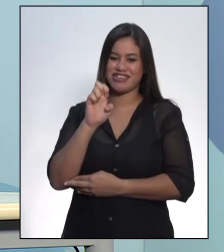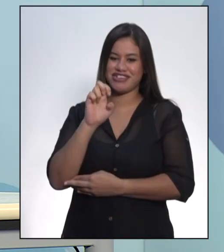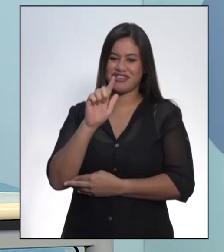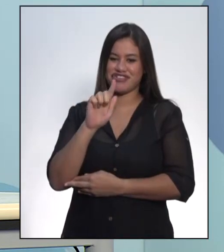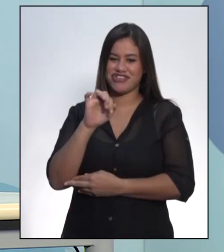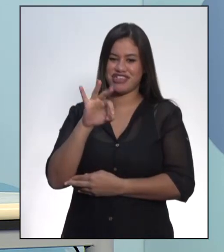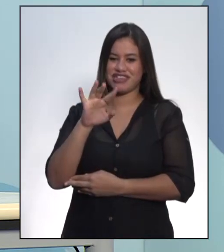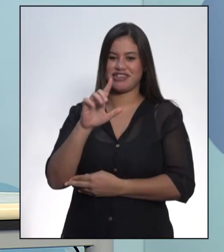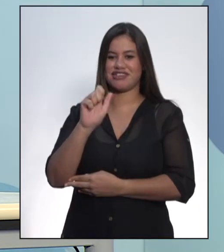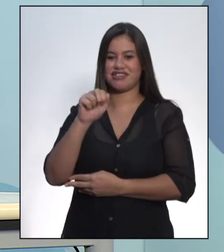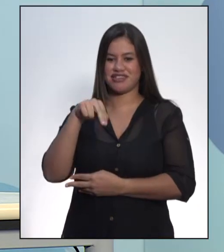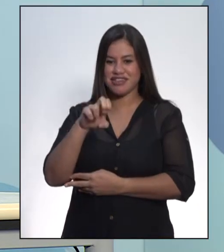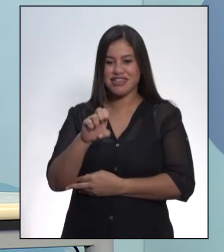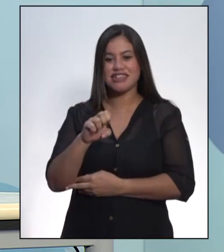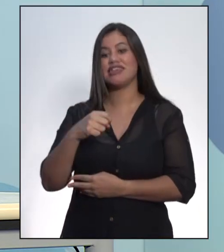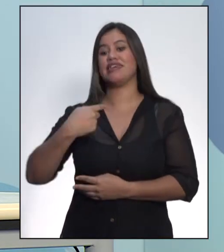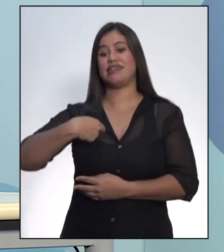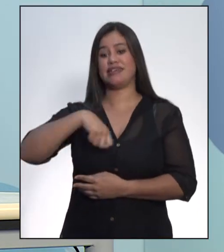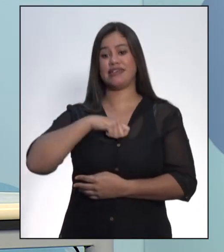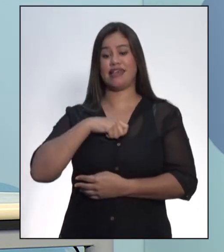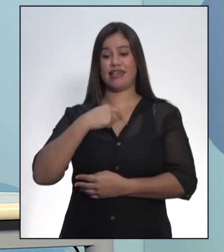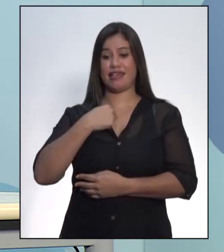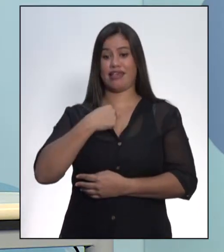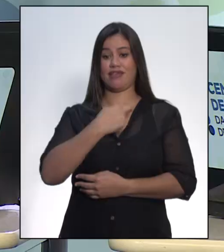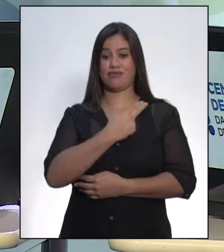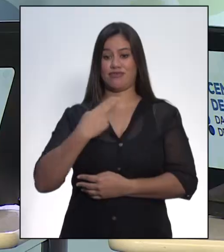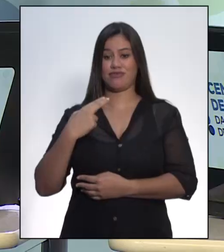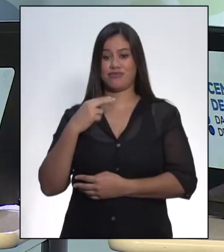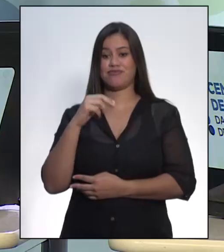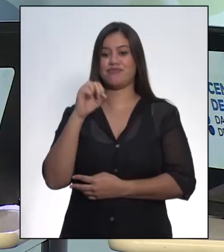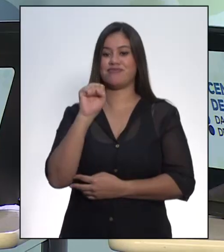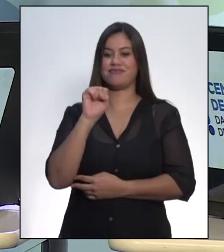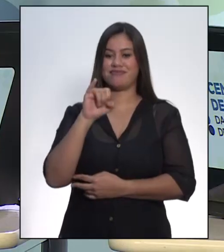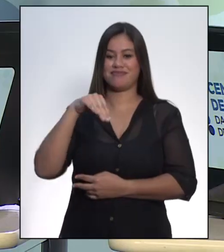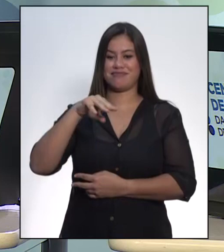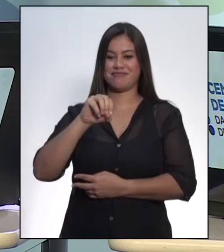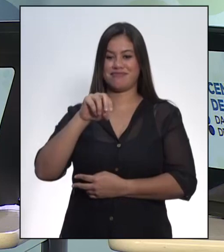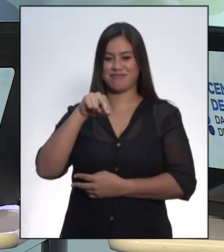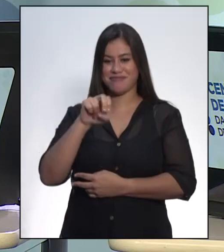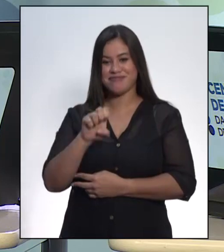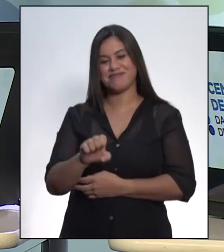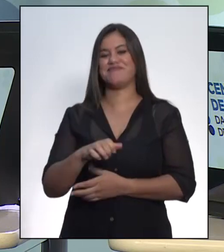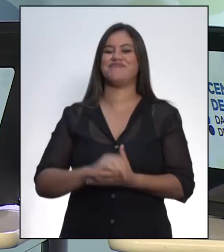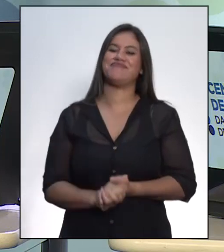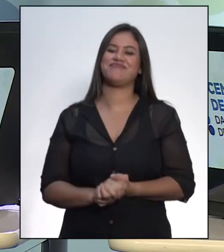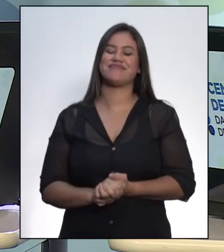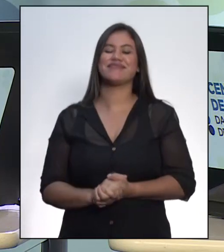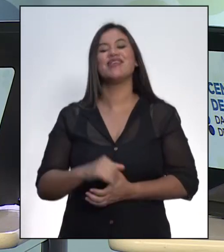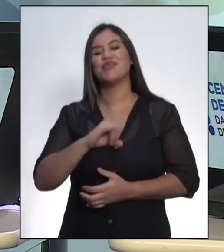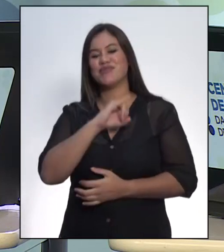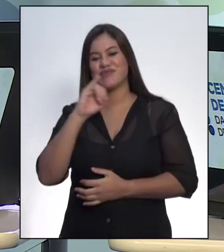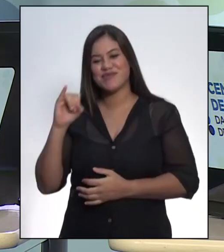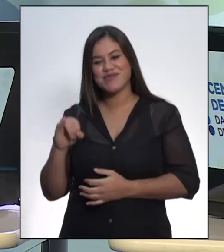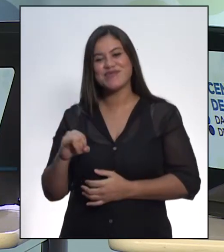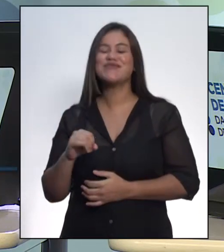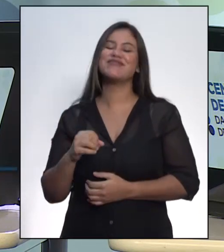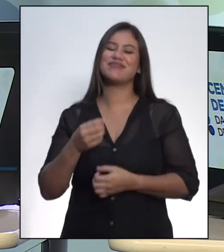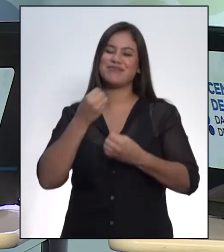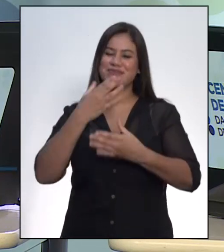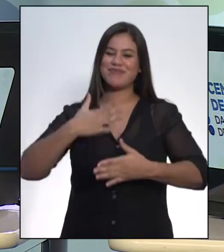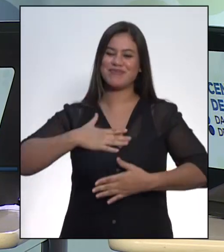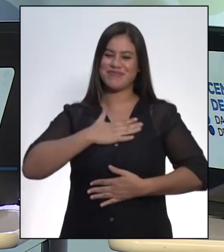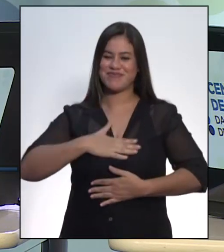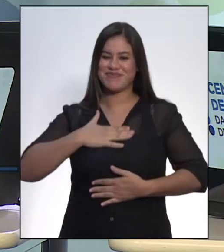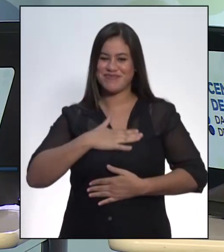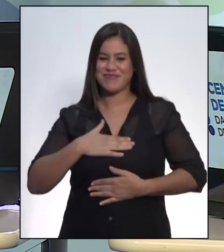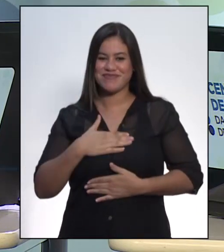a mediadora de vocês nessa aula. Vamos lá? Oi, Simone. Oi, pessoal. É um prazer estar aqui. Então, hoje a gente vai dar